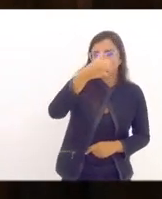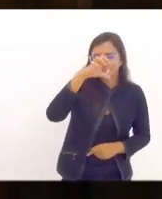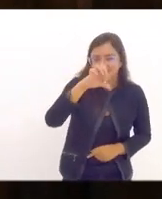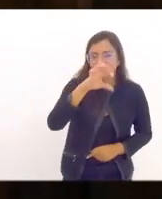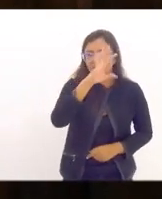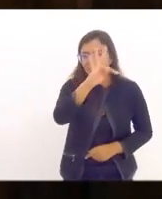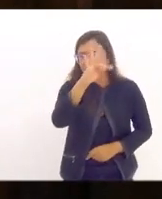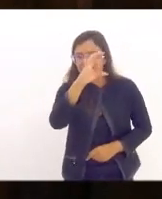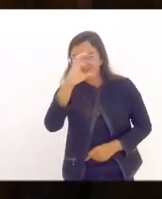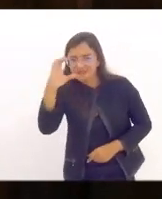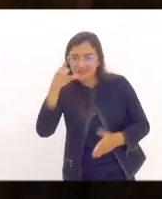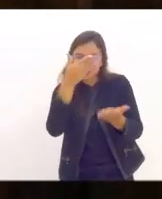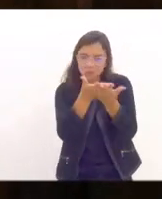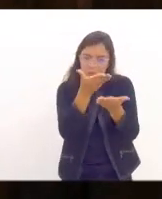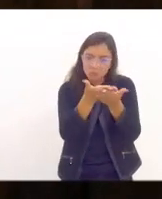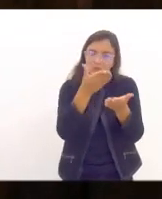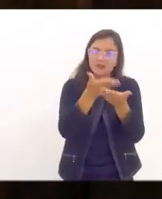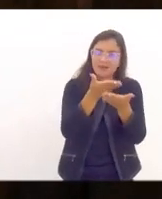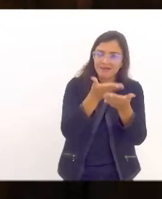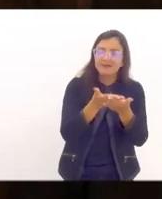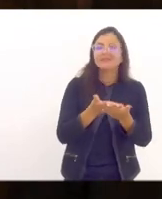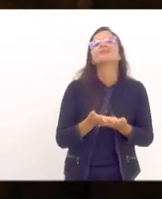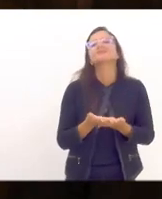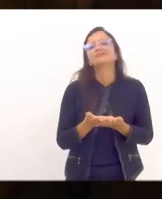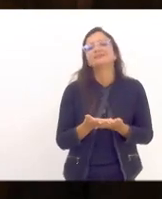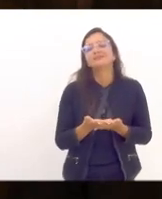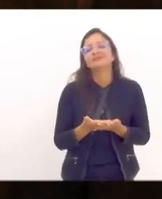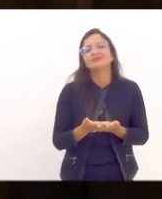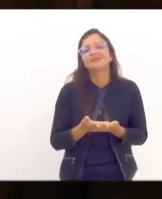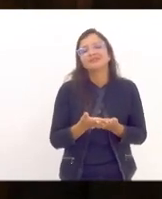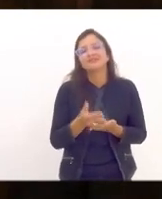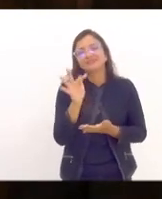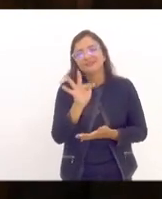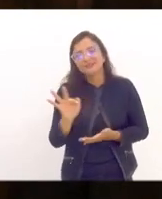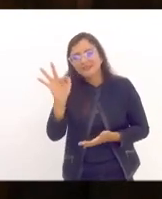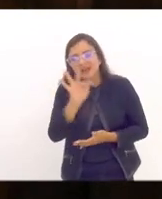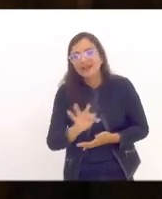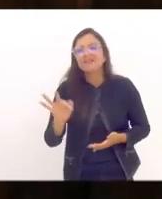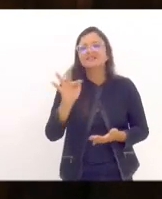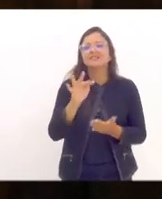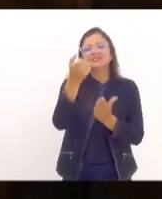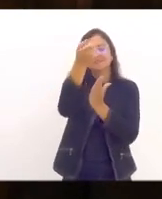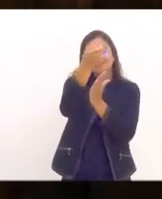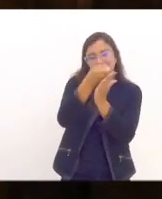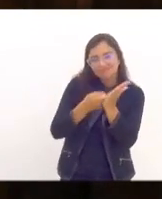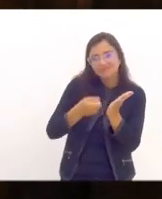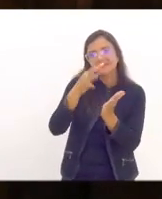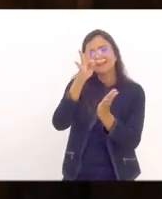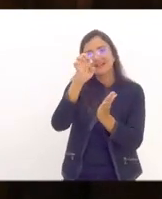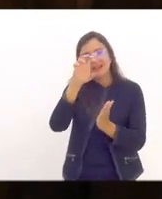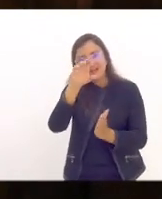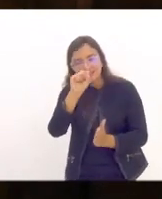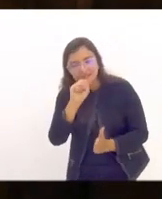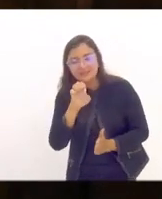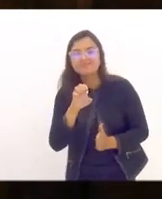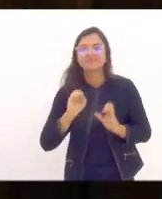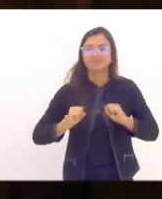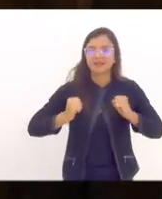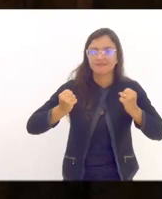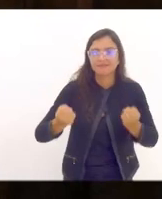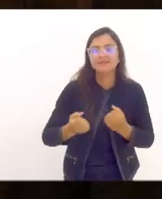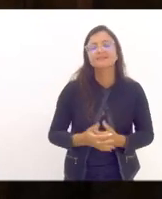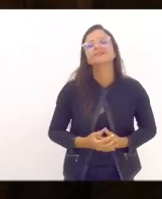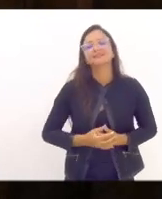de finais de cursos universitários 4 monografias de mestrado e uma tese de doutorado case de